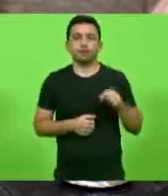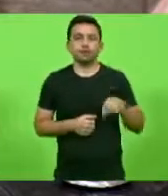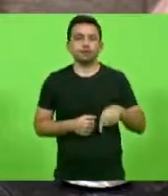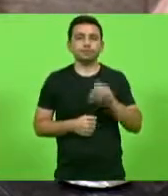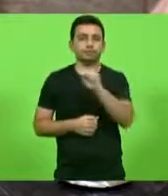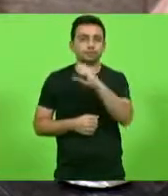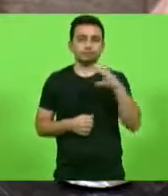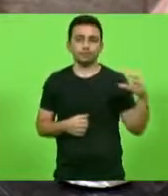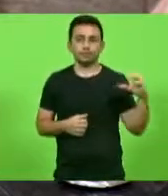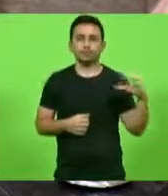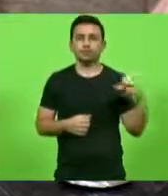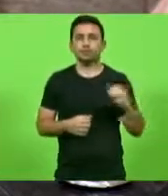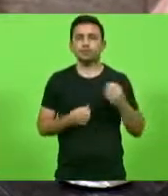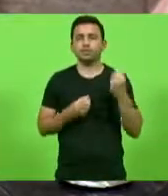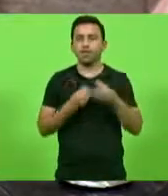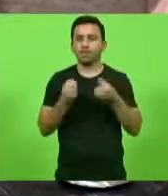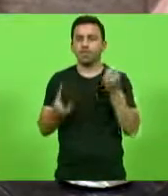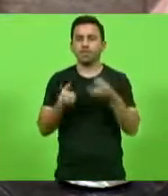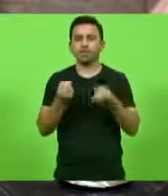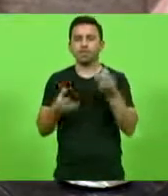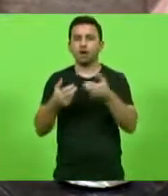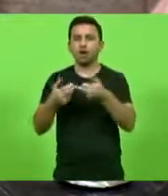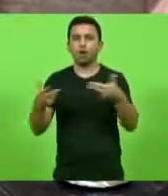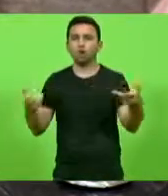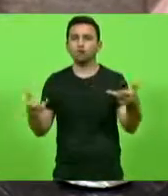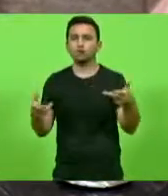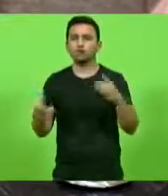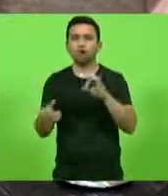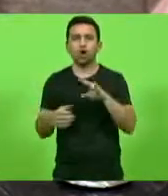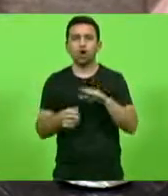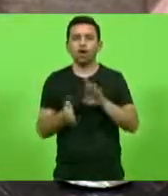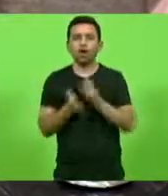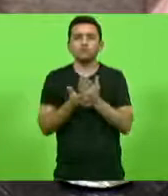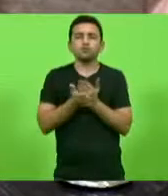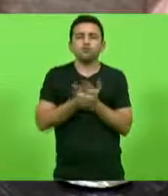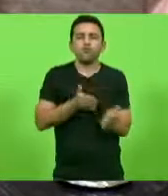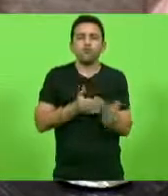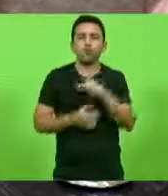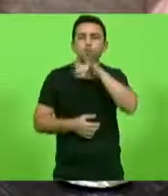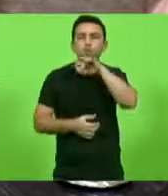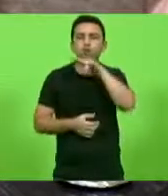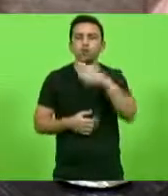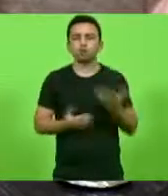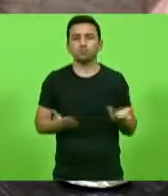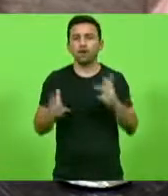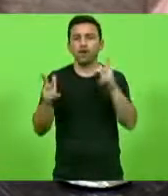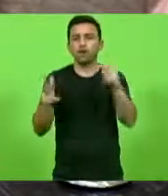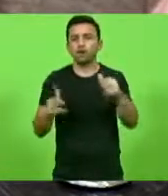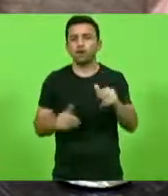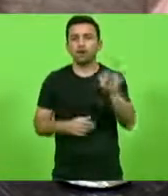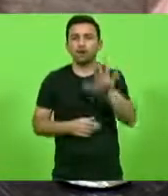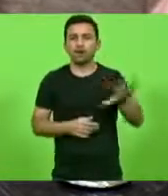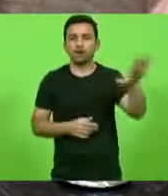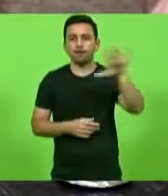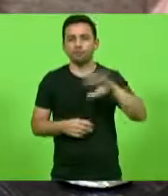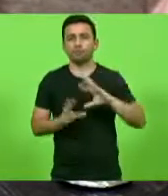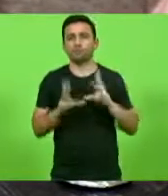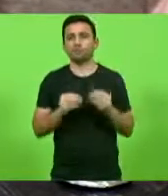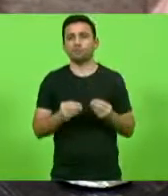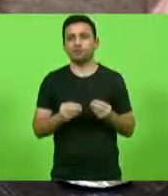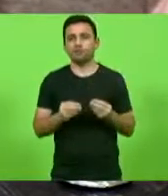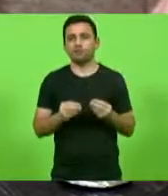ela ficasse com o osso. É assim que é o federalismo brasileiro, para Santa Catarina, por exemplo. Nós ficamos